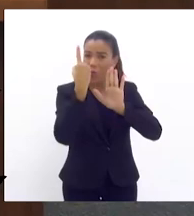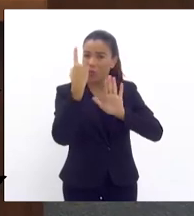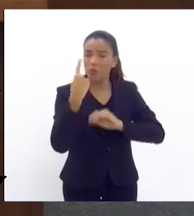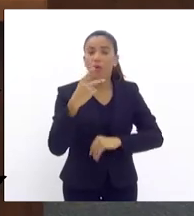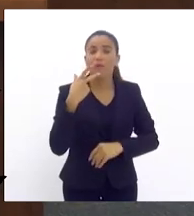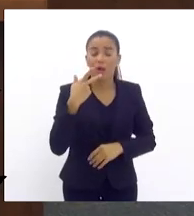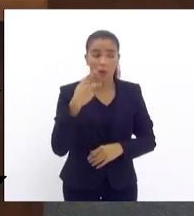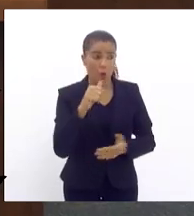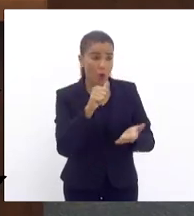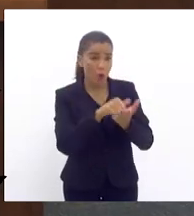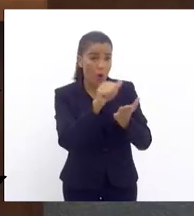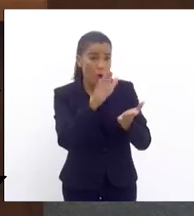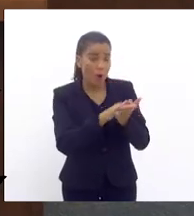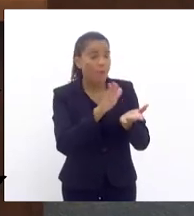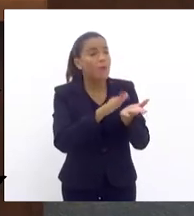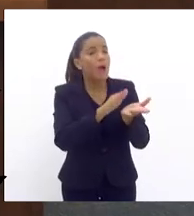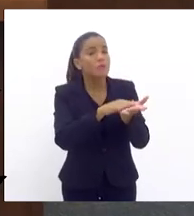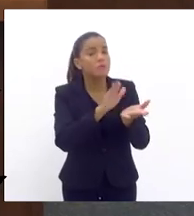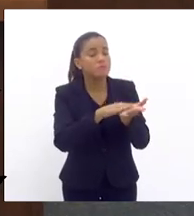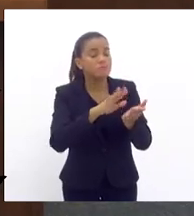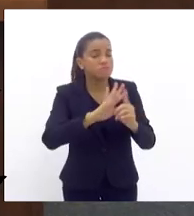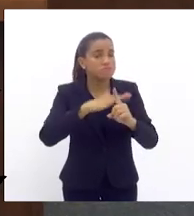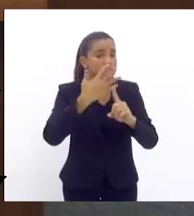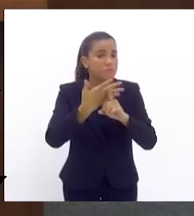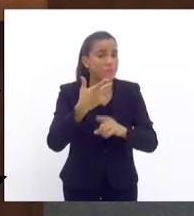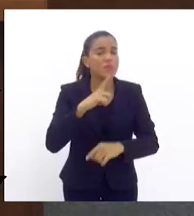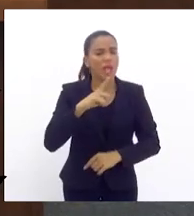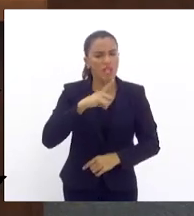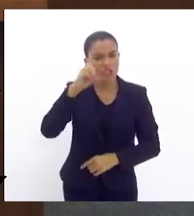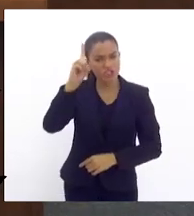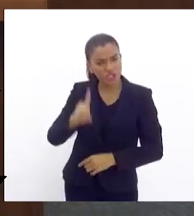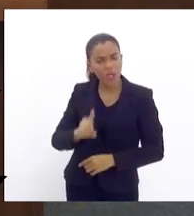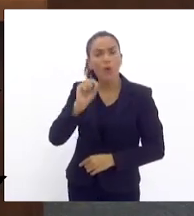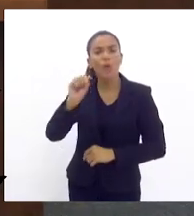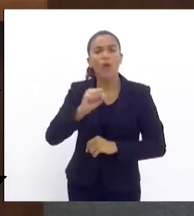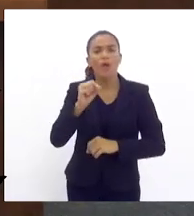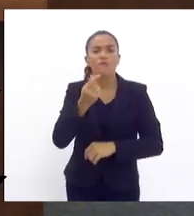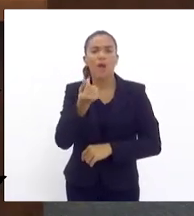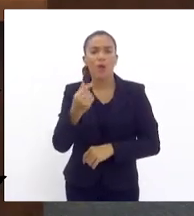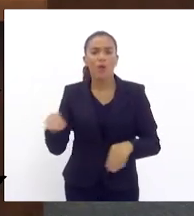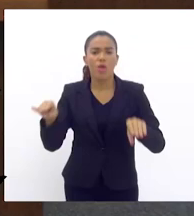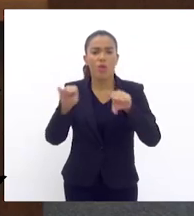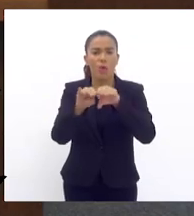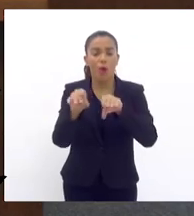em quantia indevida tem direito à repetição do indébito por valor igual ao